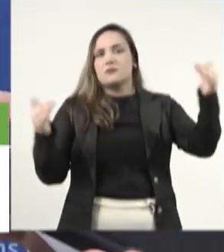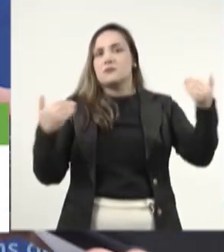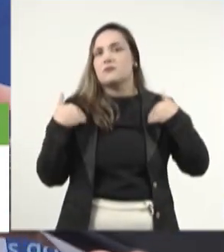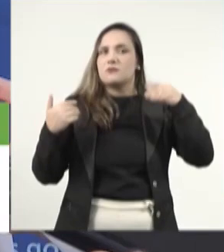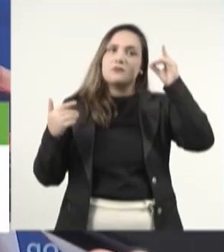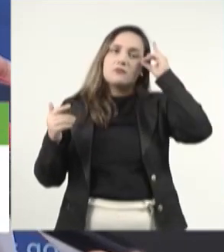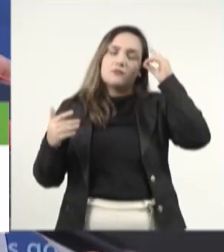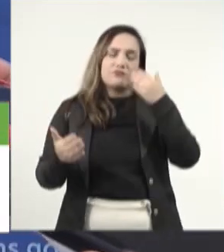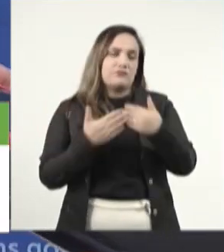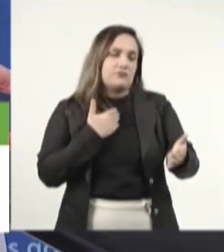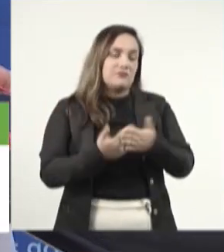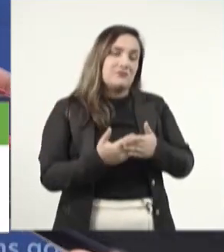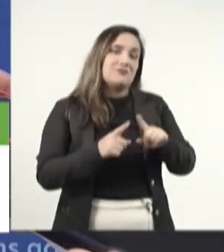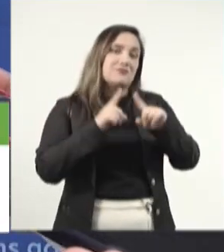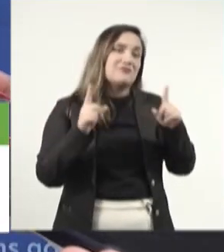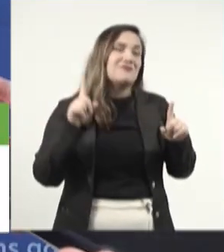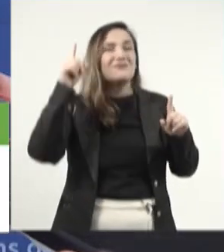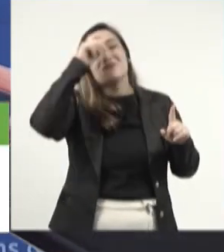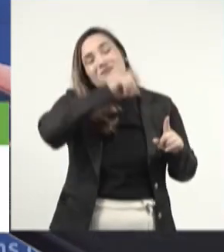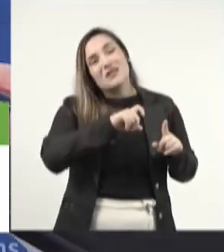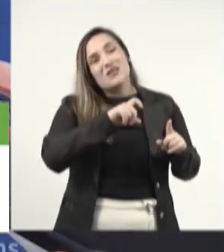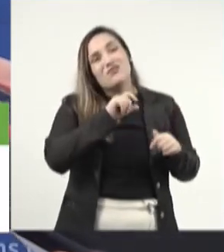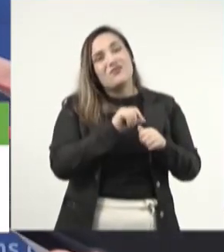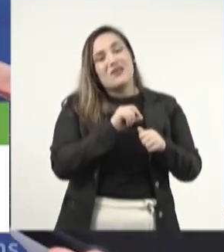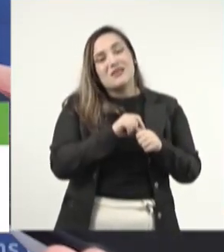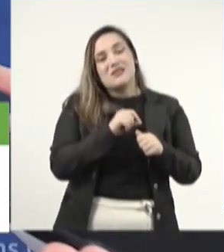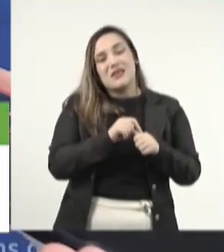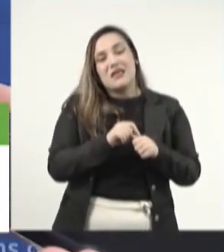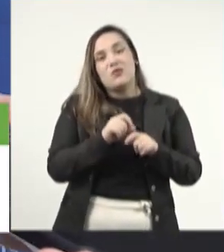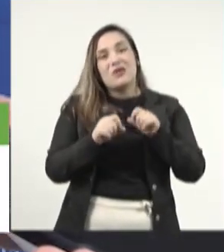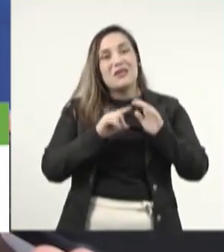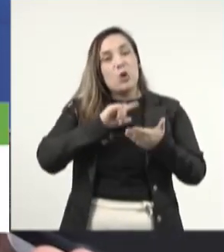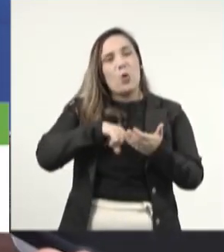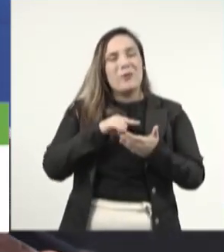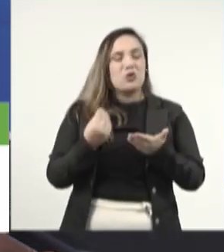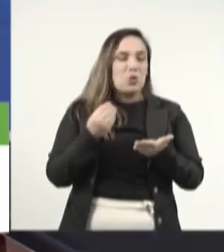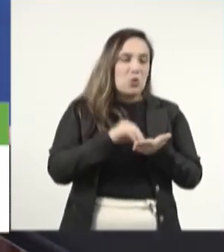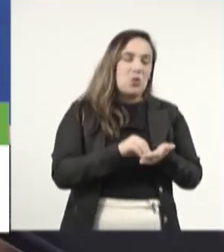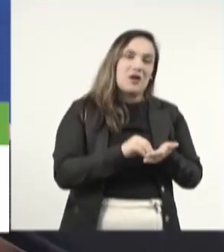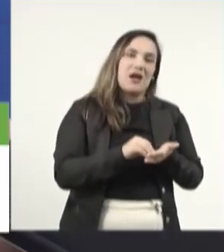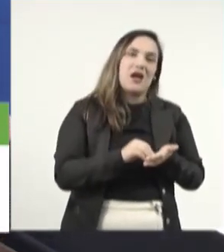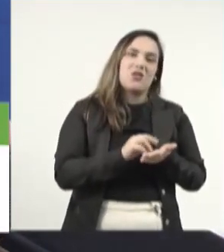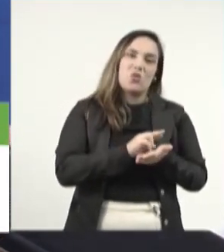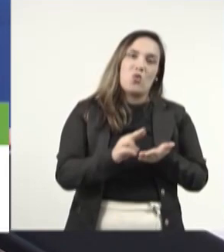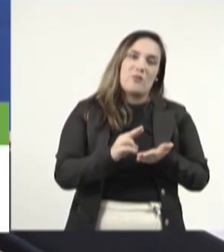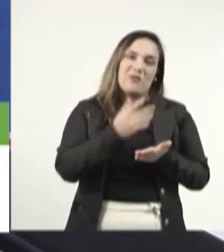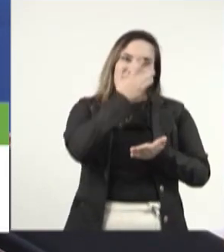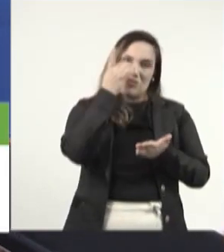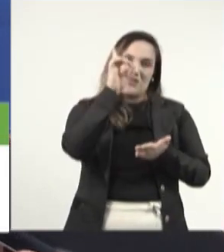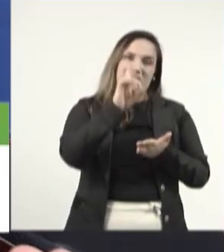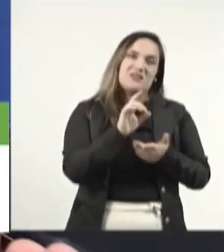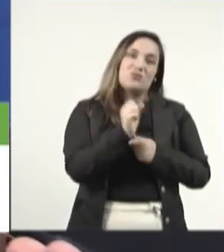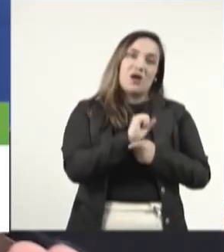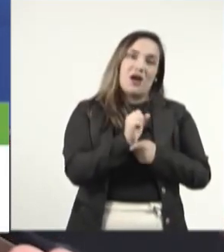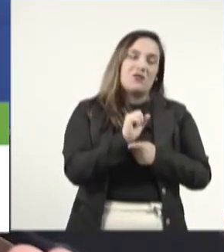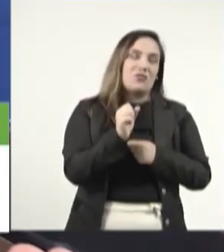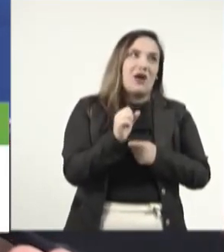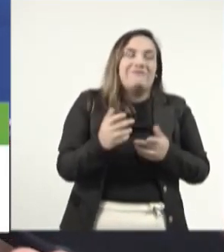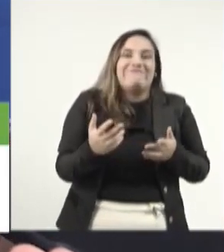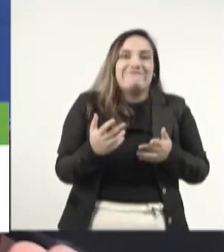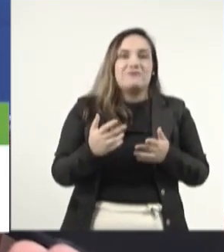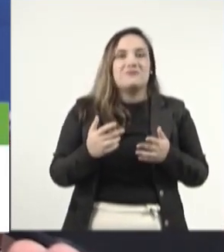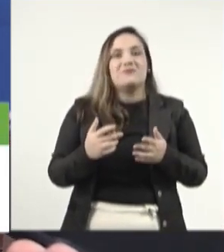síndrome de Down, enfim. E isso criava uma dificuldade. E nós que somos mães atípicas, nós sabemos que muitas dessas mães,